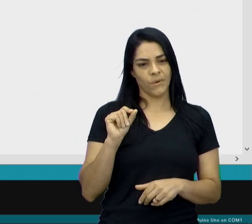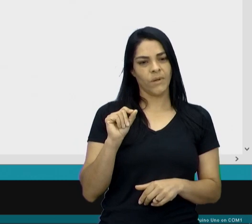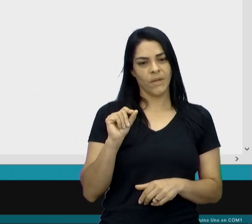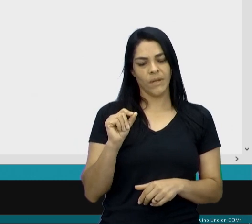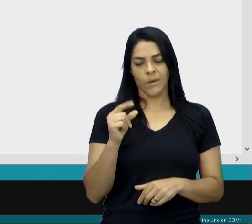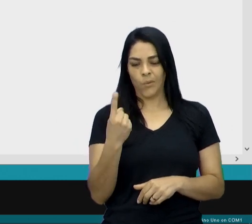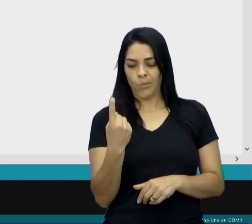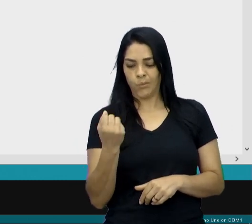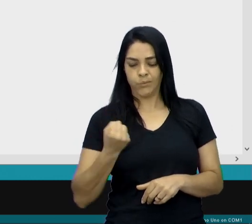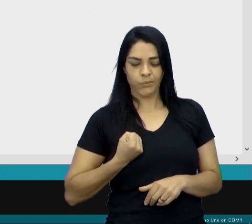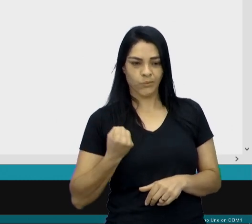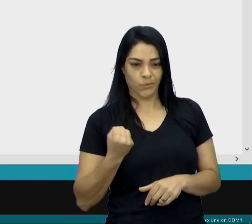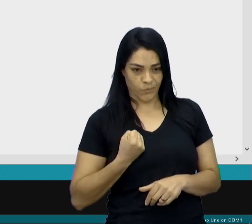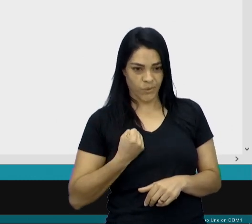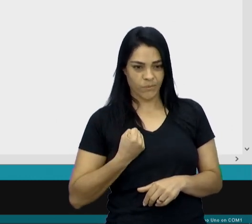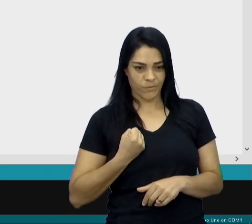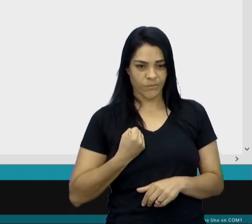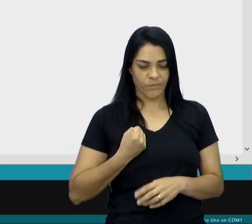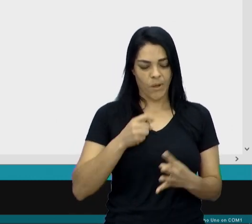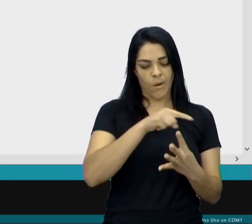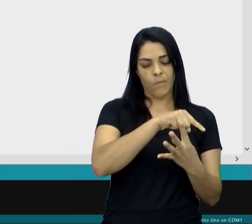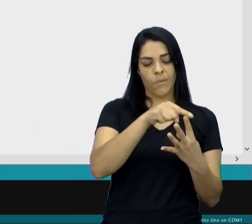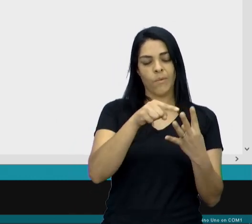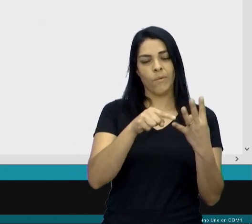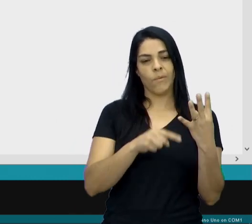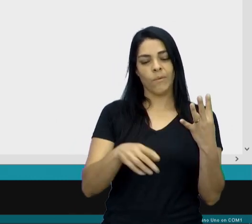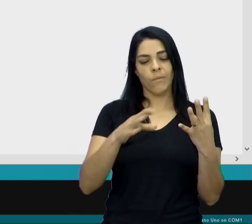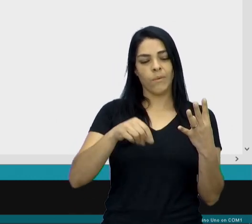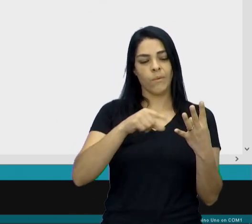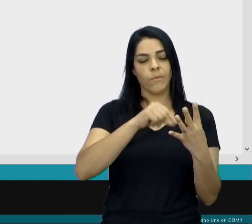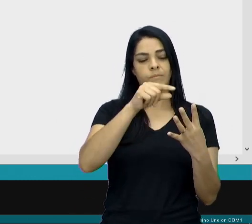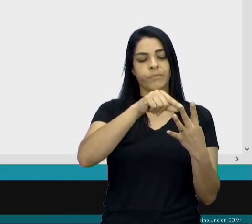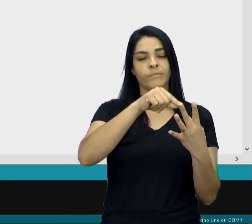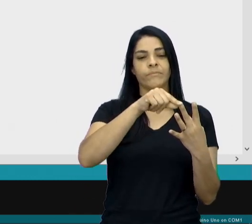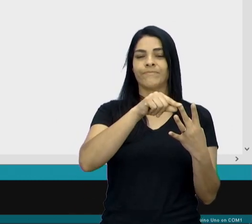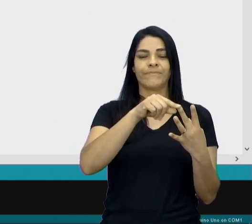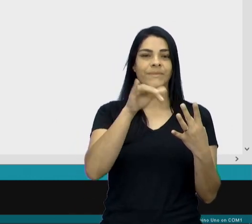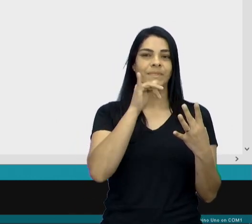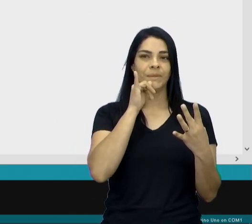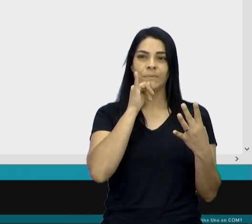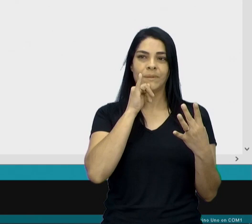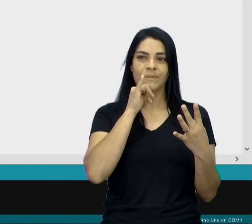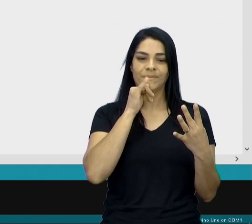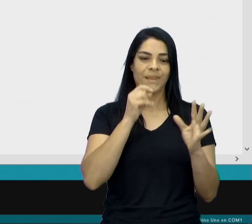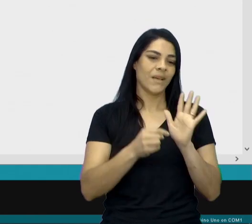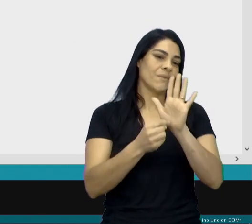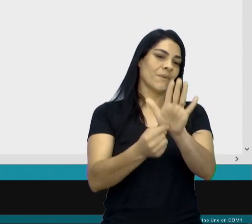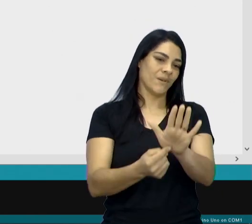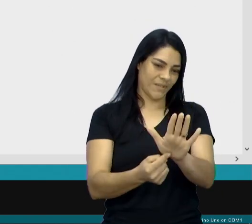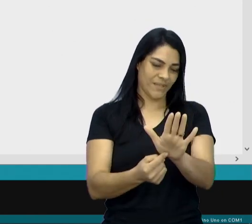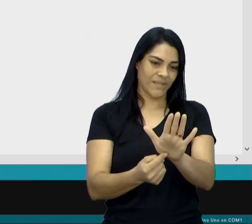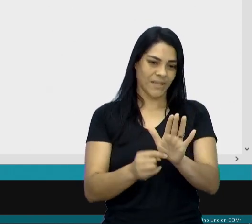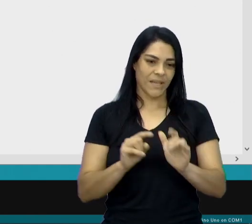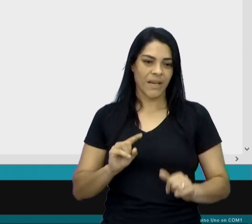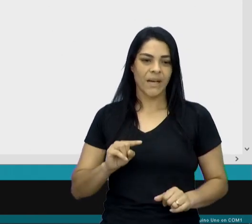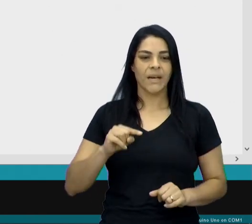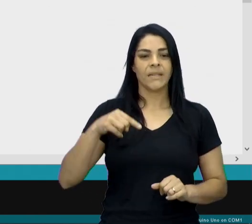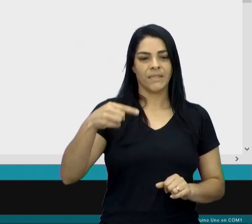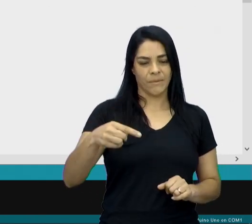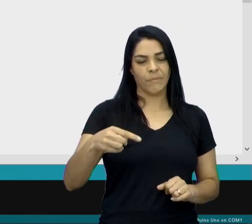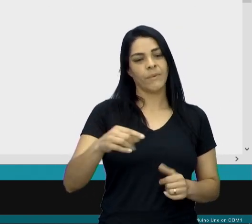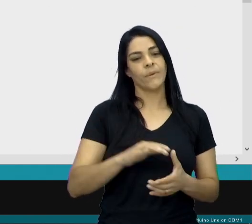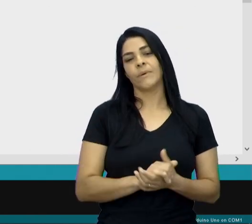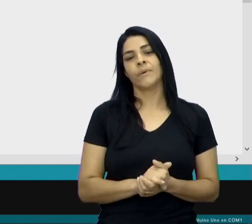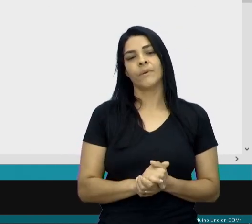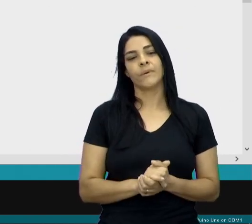aleatoriamente um número e vai mostrar esse número, tá certo? E aí lá no comando reproduzir sequência, o